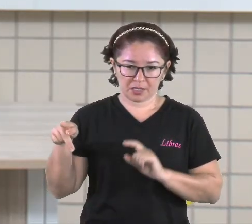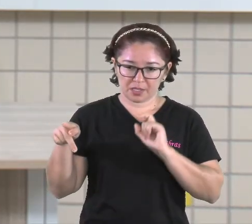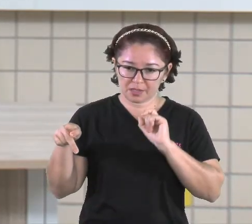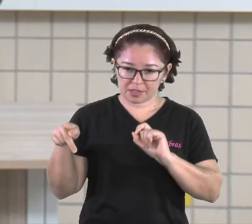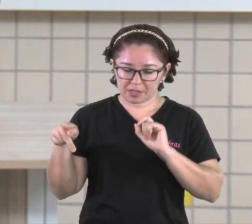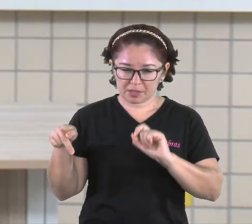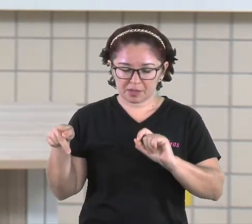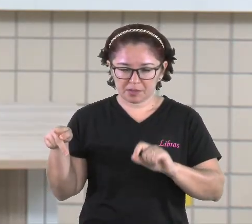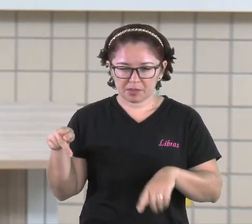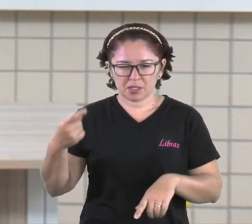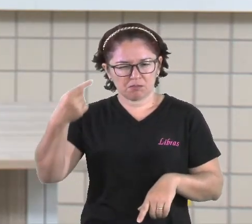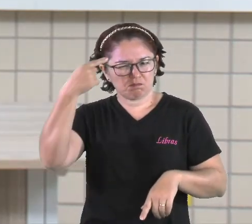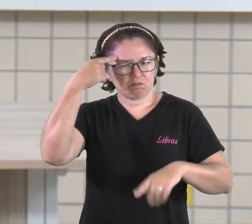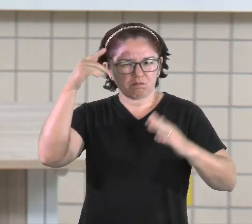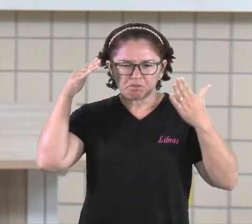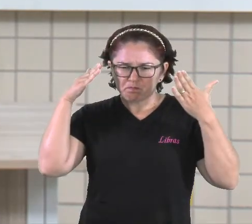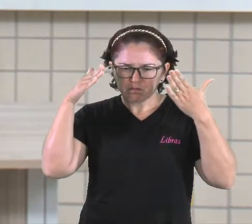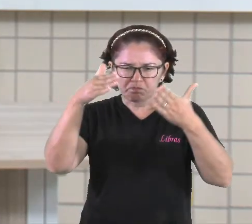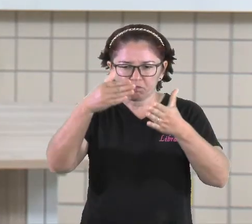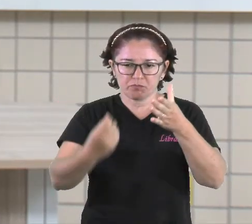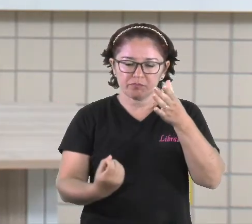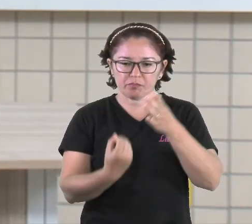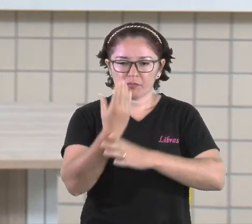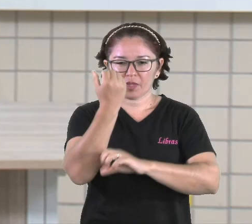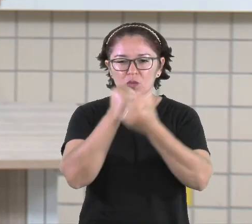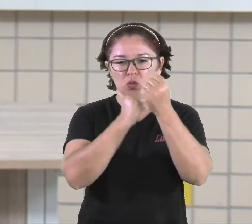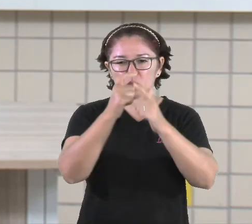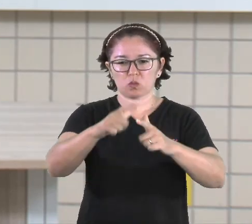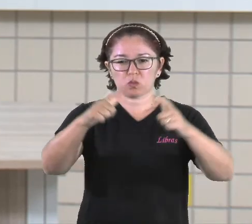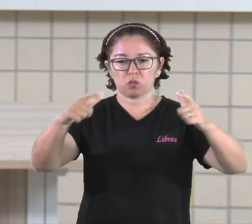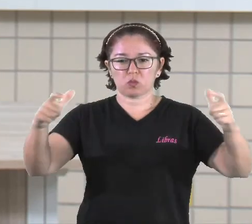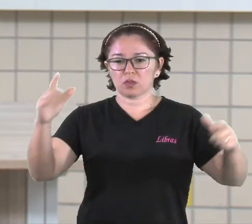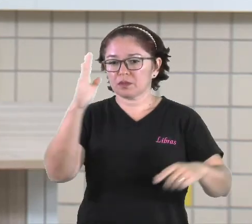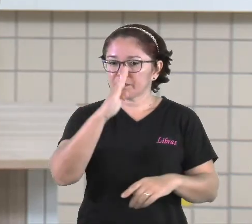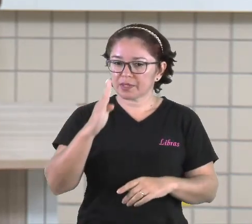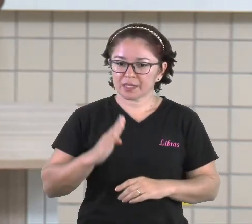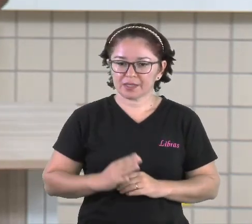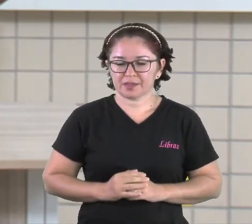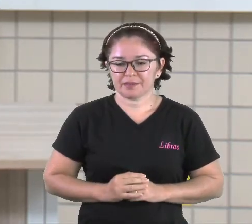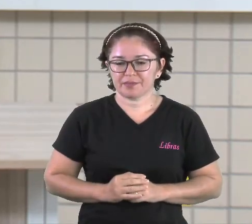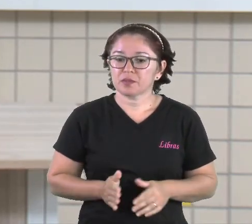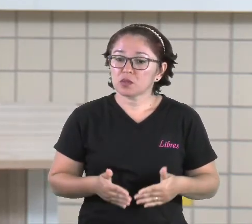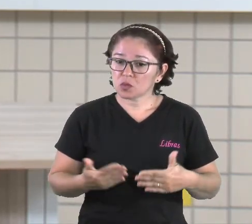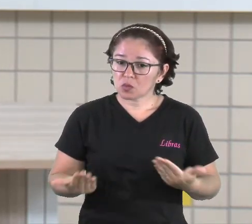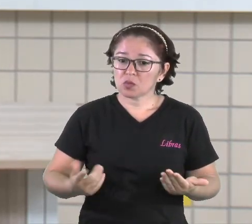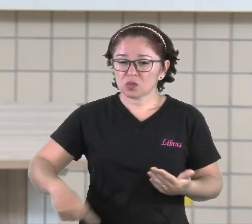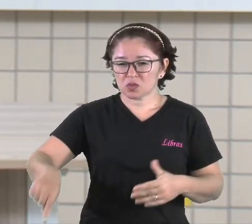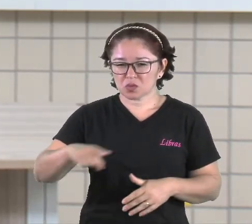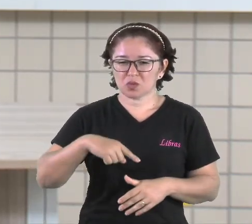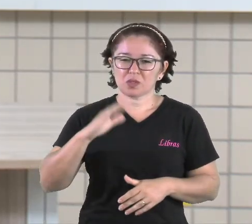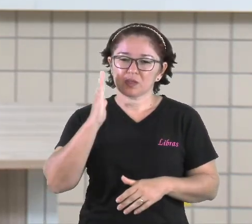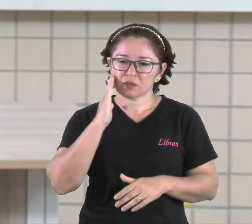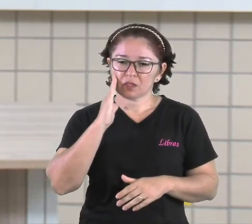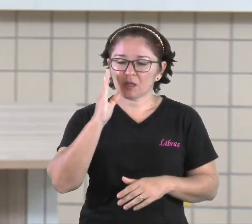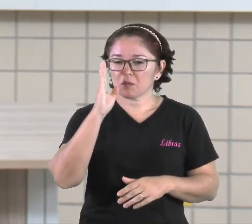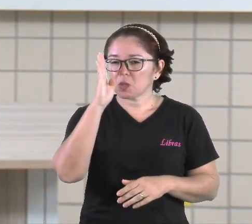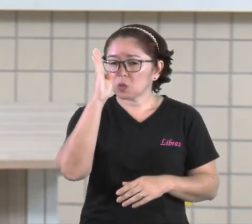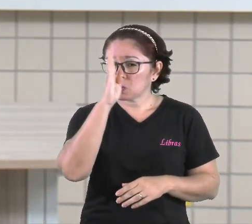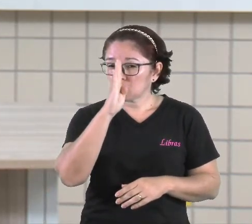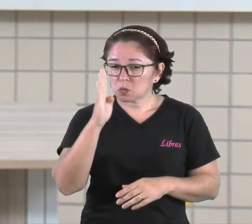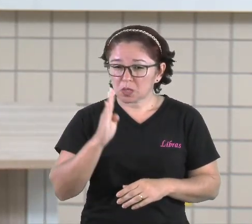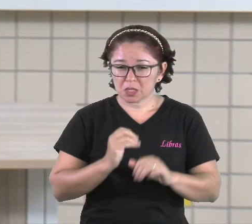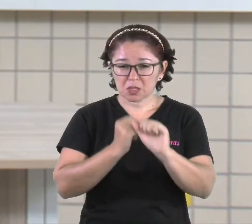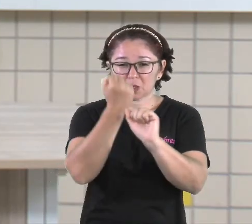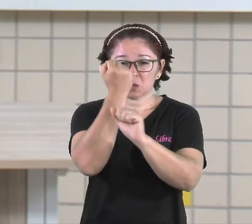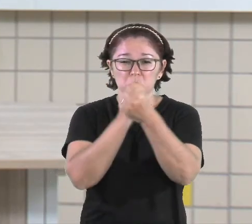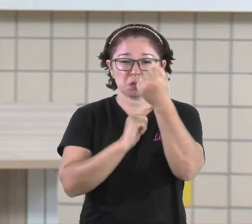objetivo direto de industrializar o país. E hoje nós podemos considerar o país como a maior potência industrial